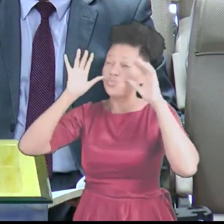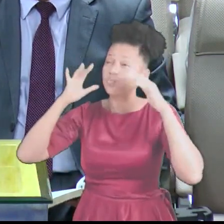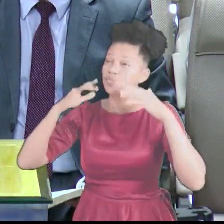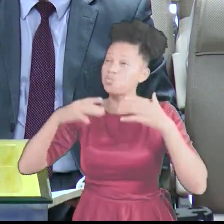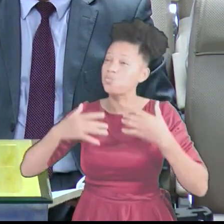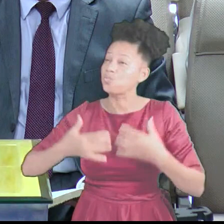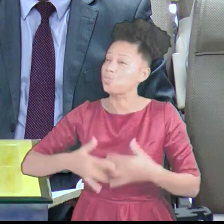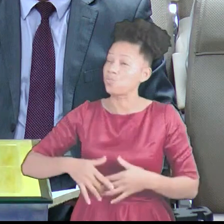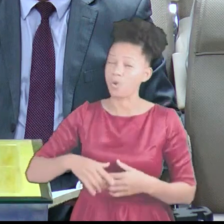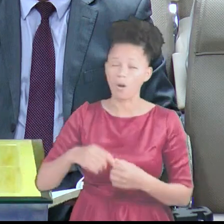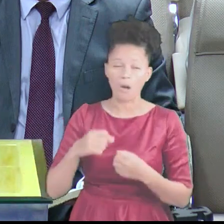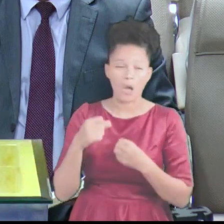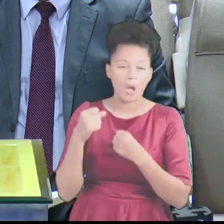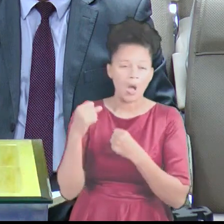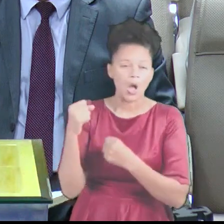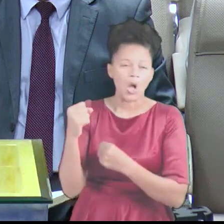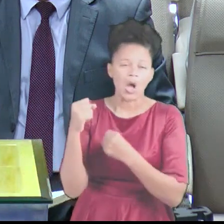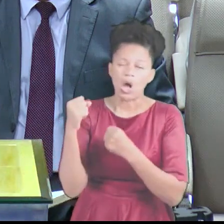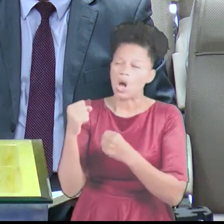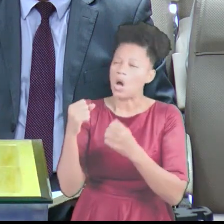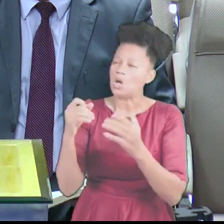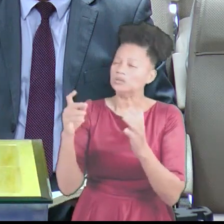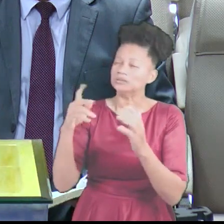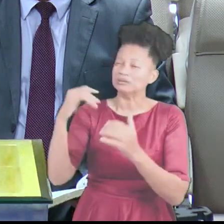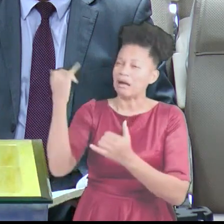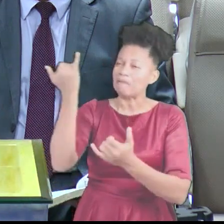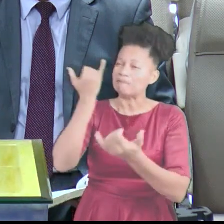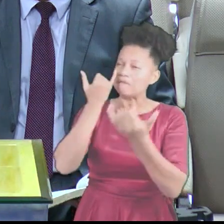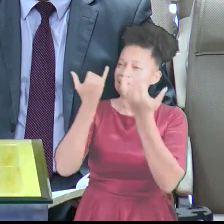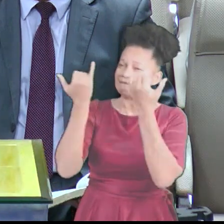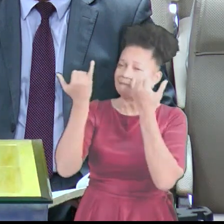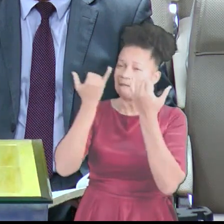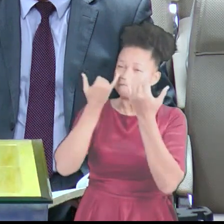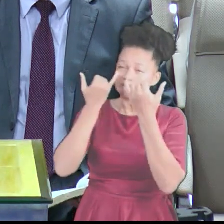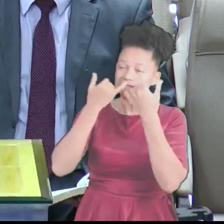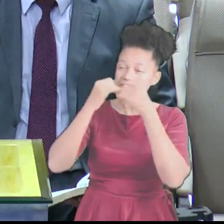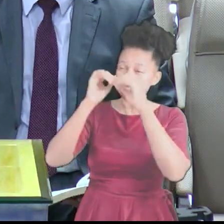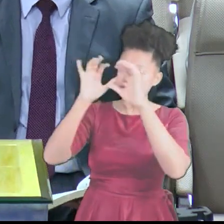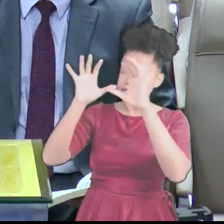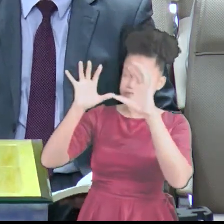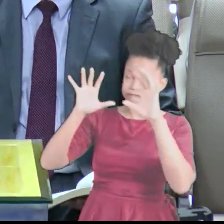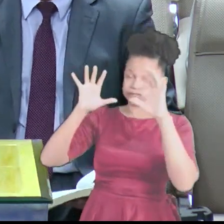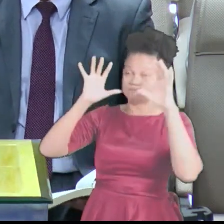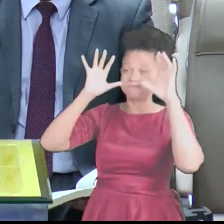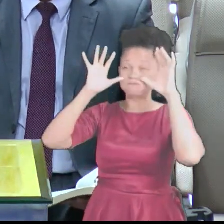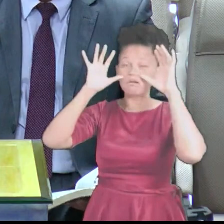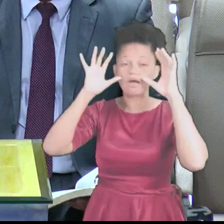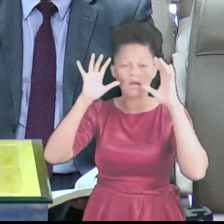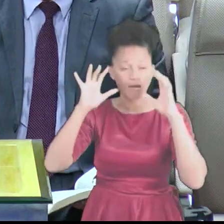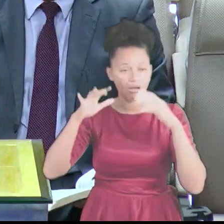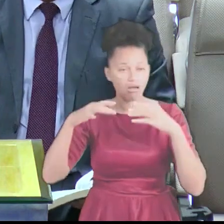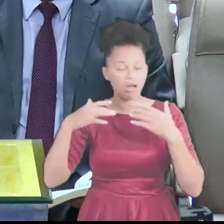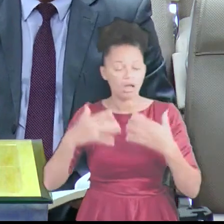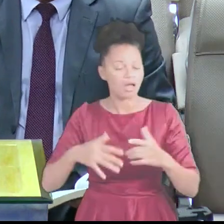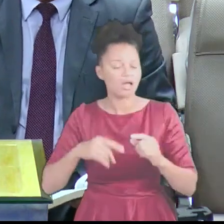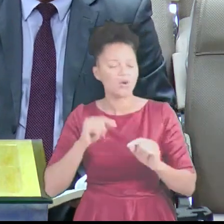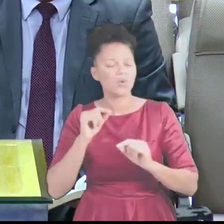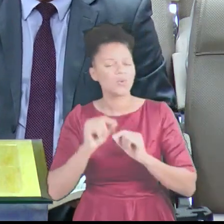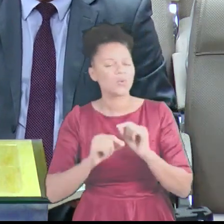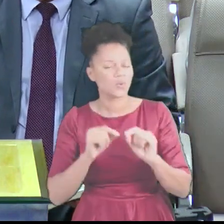grandes visões de Deus. E as visões que este homem tem é